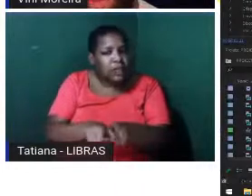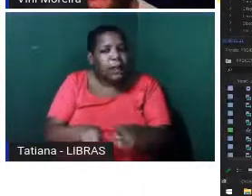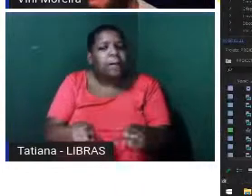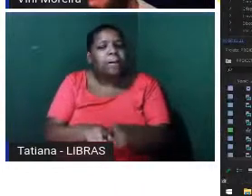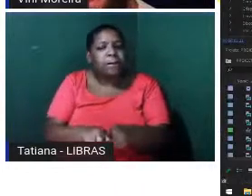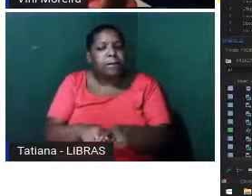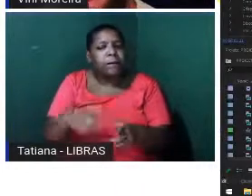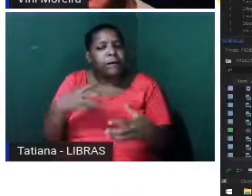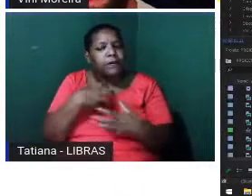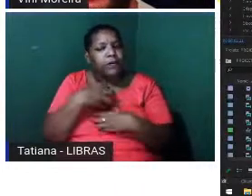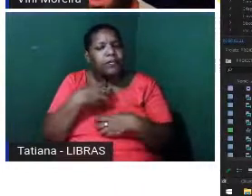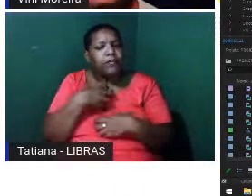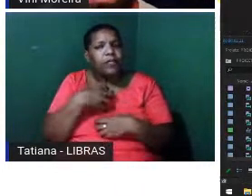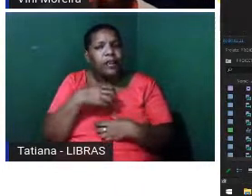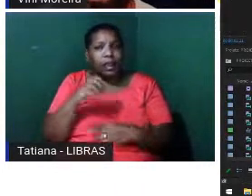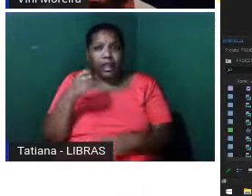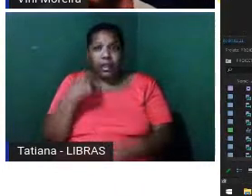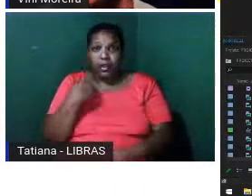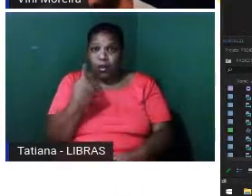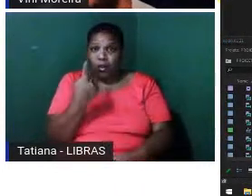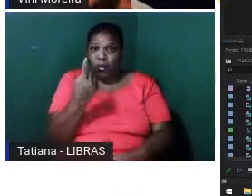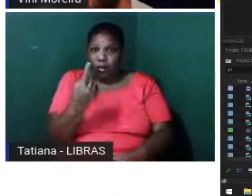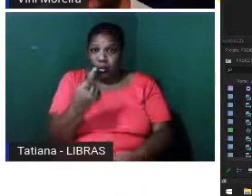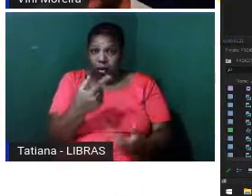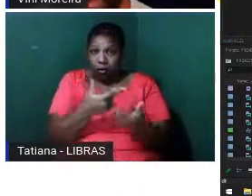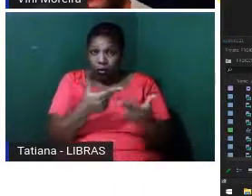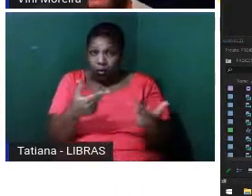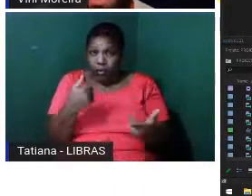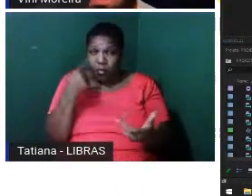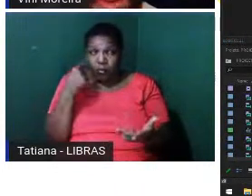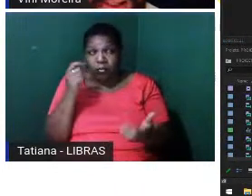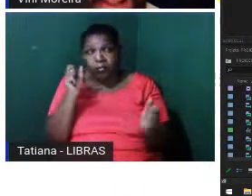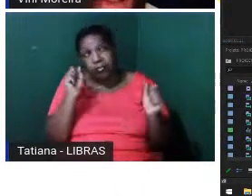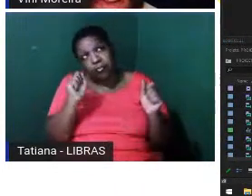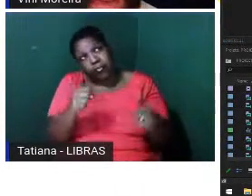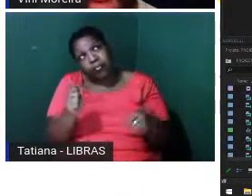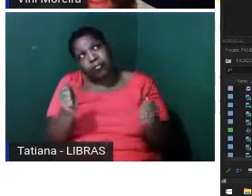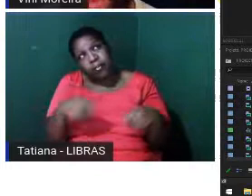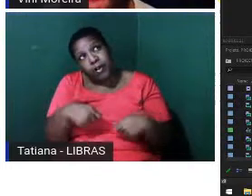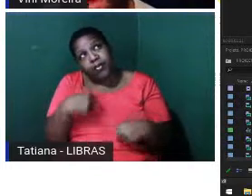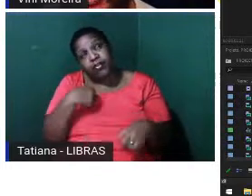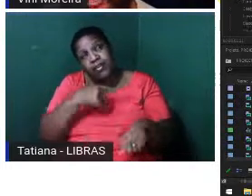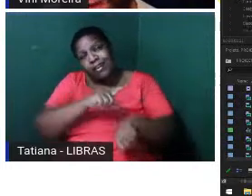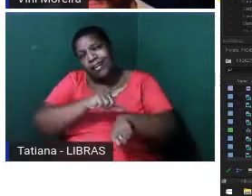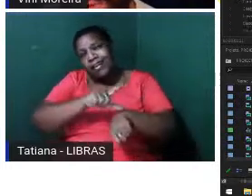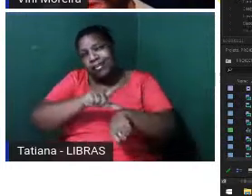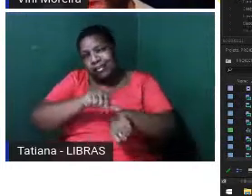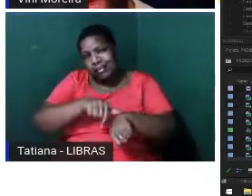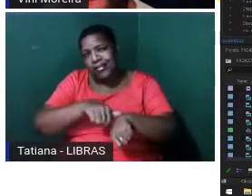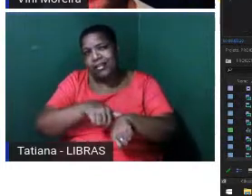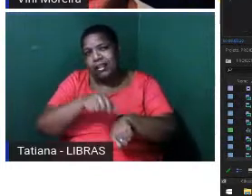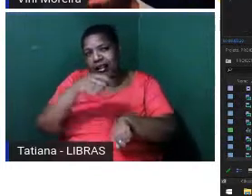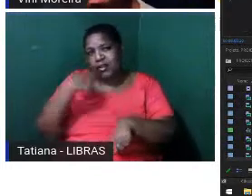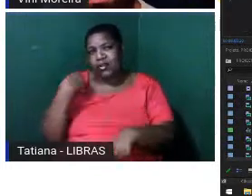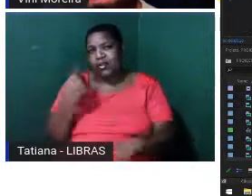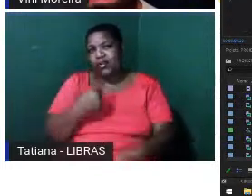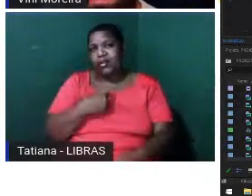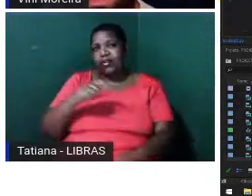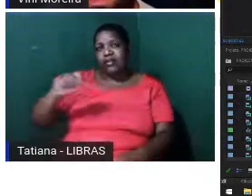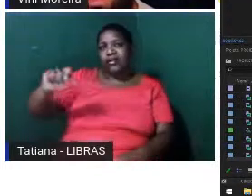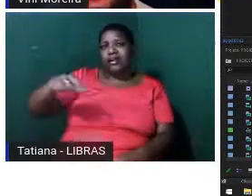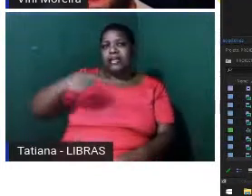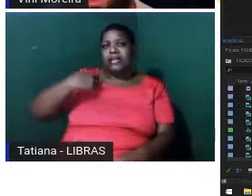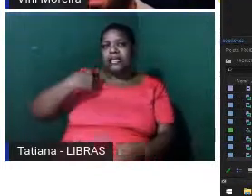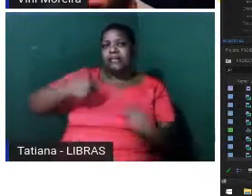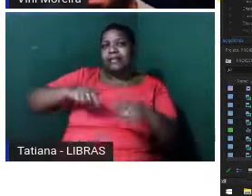e esse tipo de efeito aqui única questão que pode atrasar um pouco para o nosso lado é que a gente